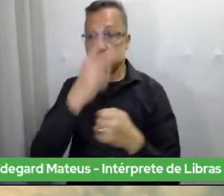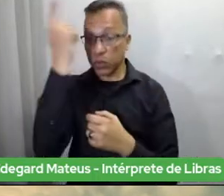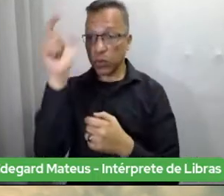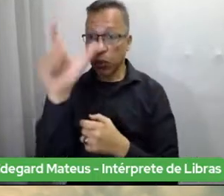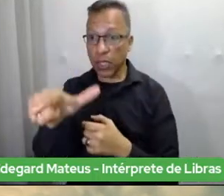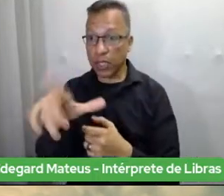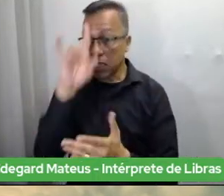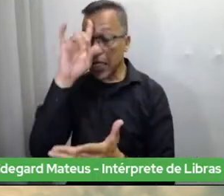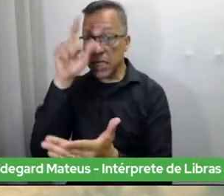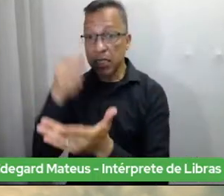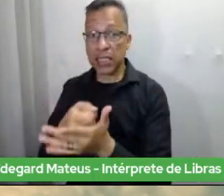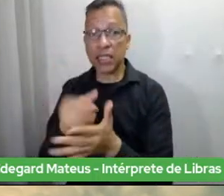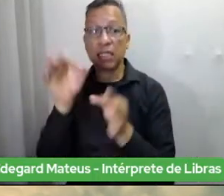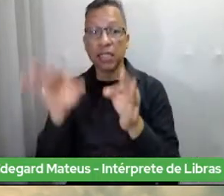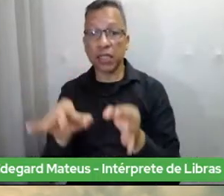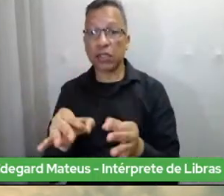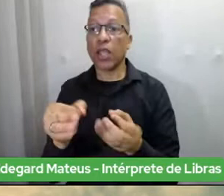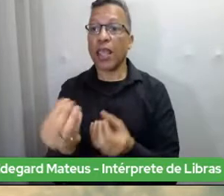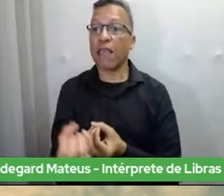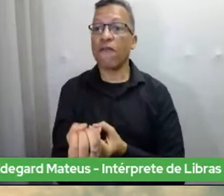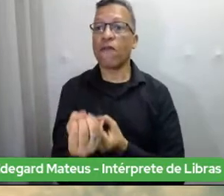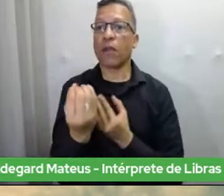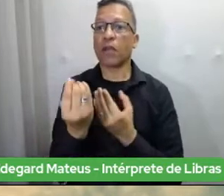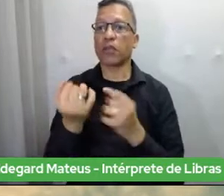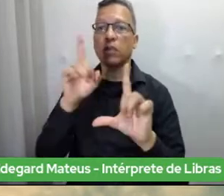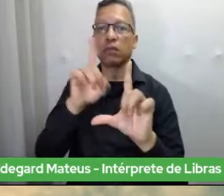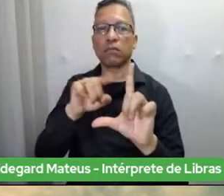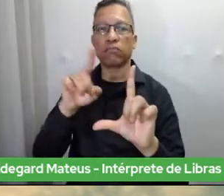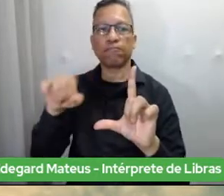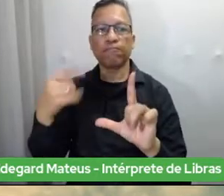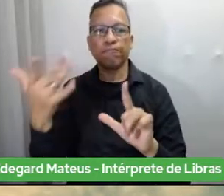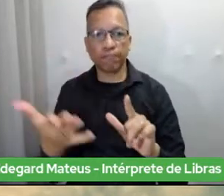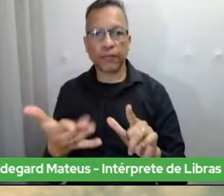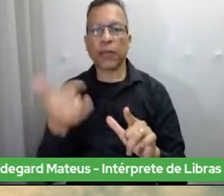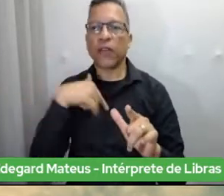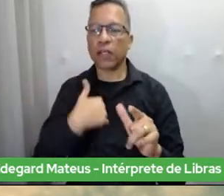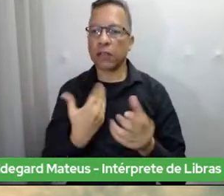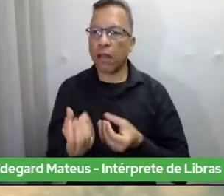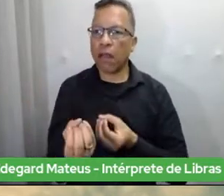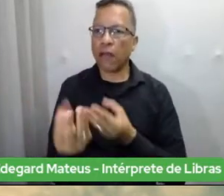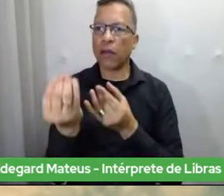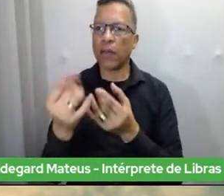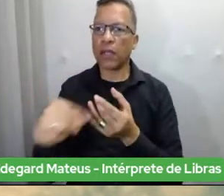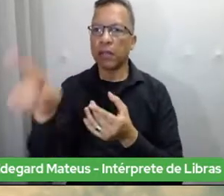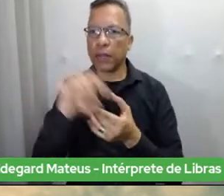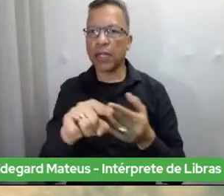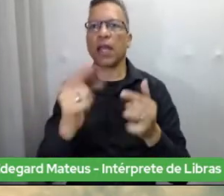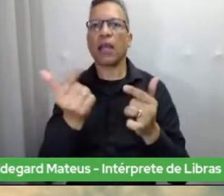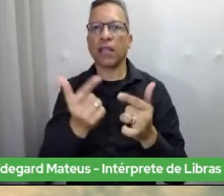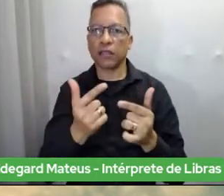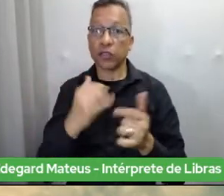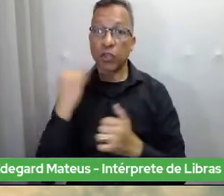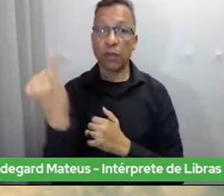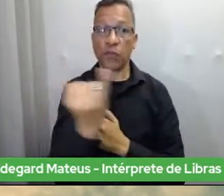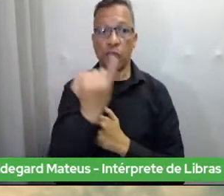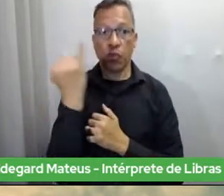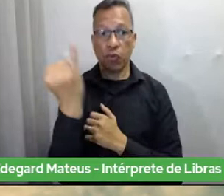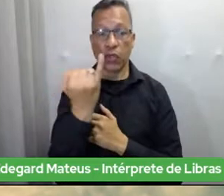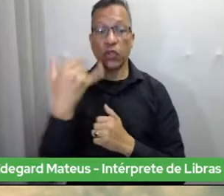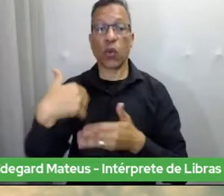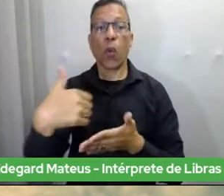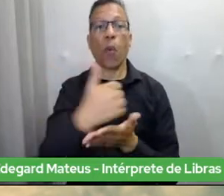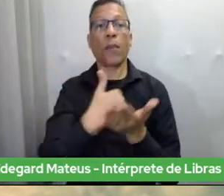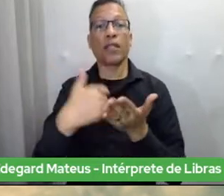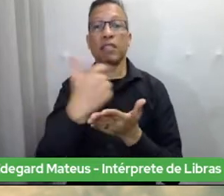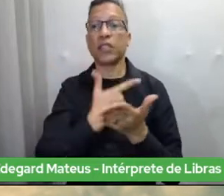decisão baseadas em dados, façam ações que sejam relevantes para os problemas de negócio baseado nesse consumo.